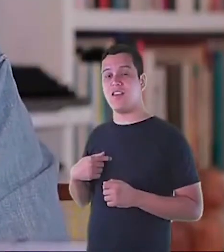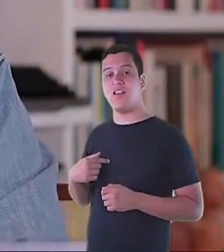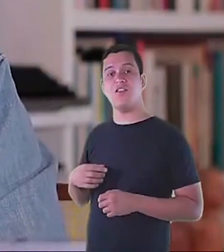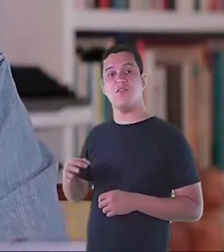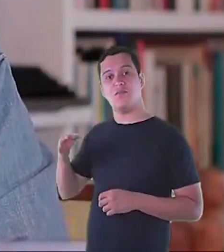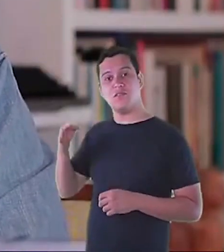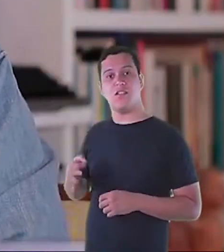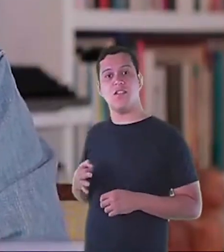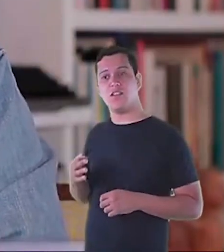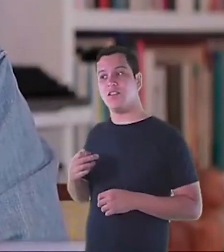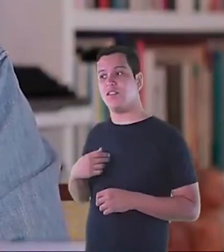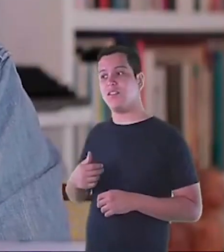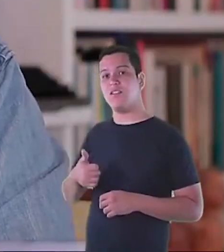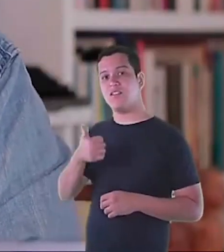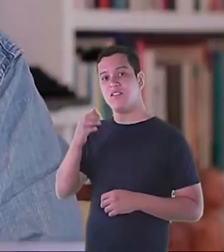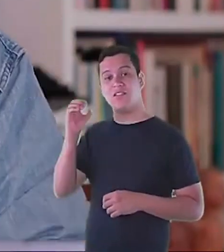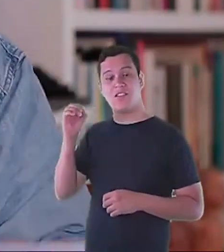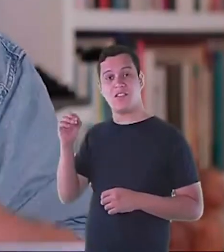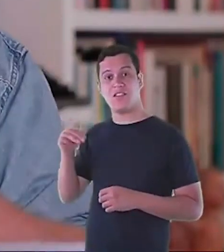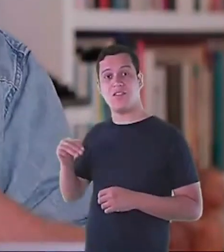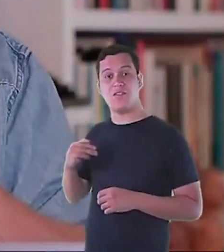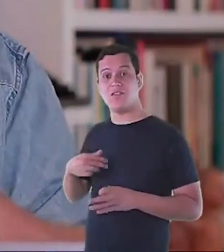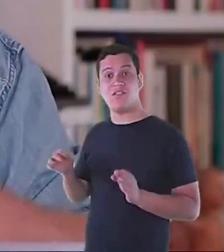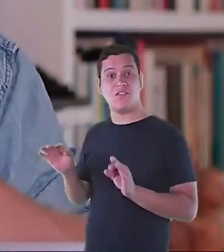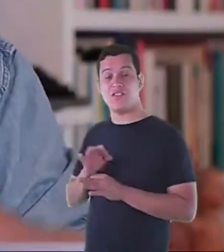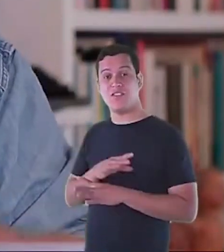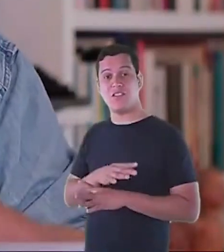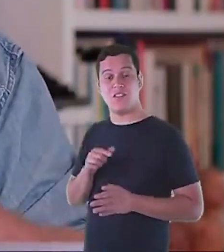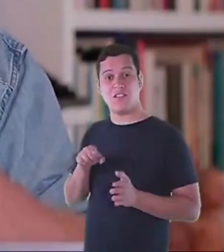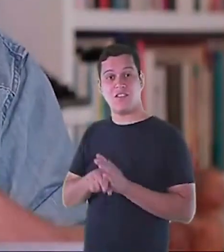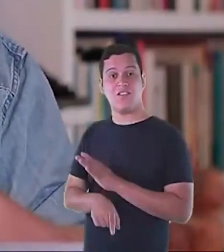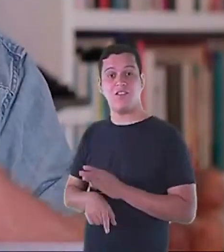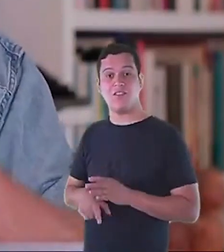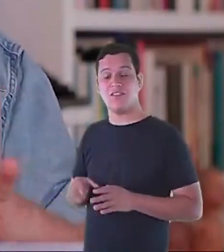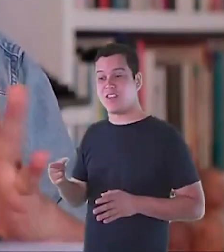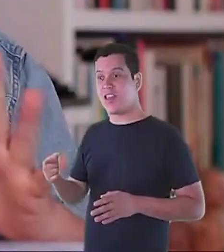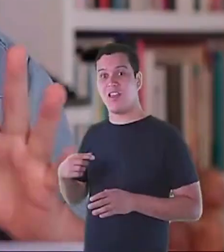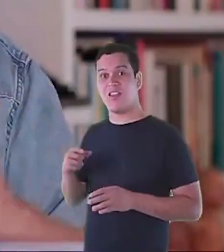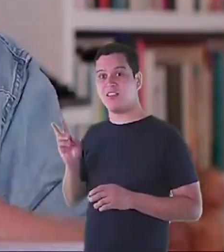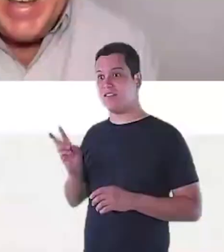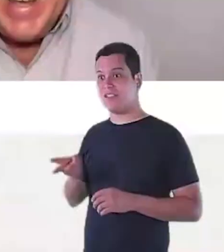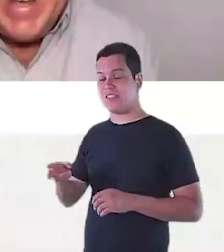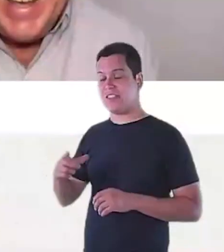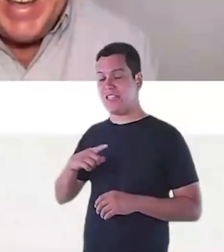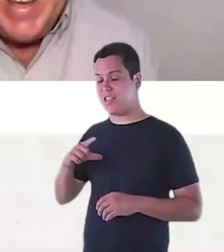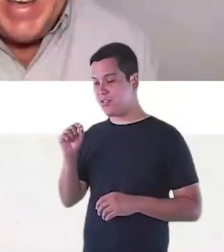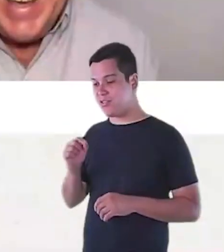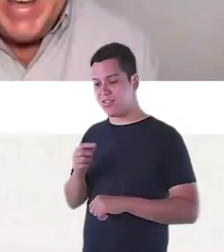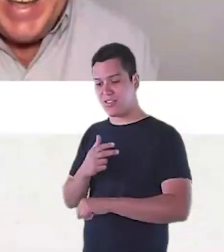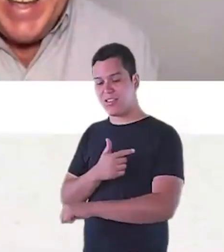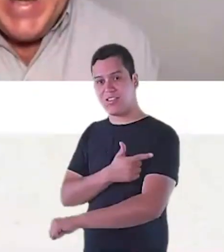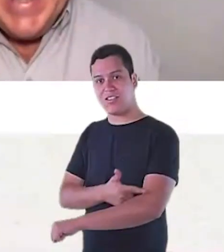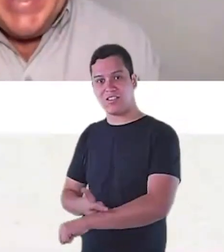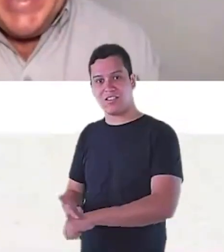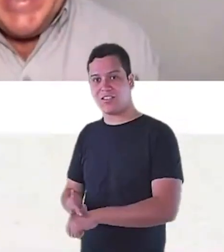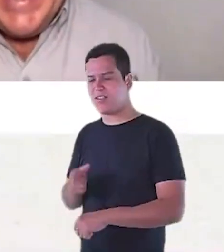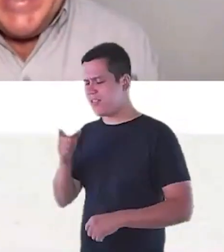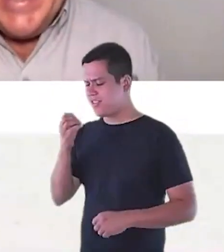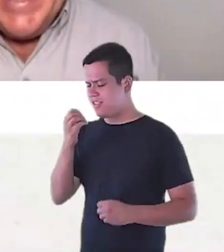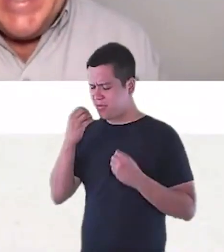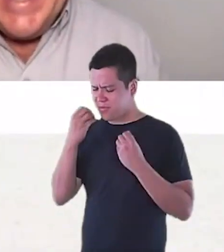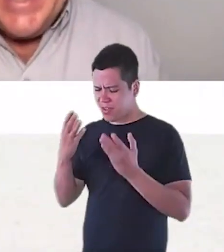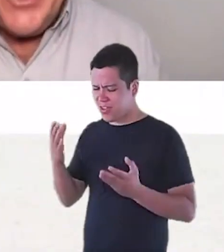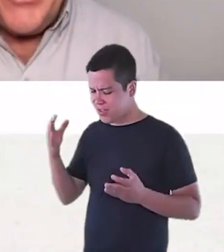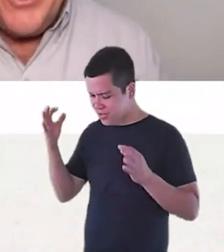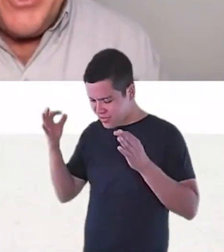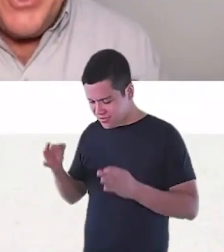vai acabar o evento. Então, acabou a conversa. Hoje está ótimo, Laurentino, tá bom, você está tudo no tempo certo, senão